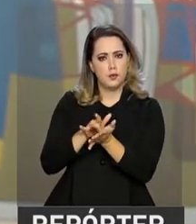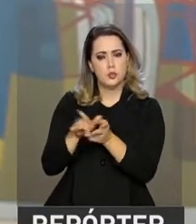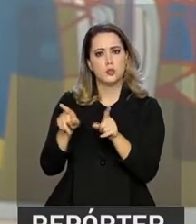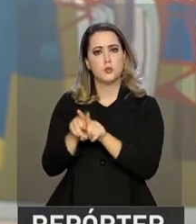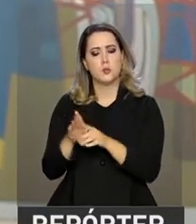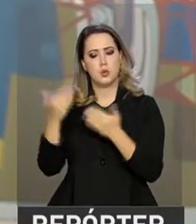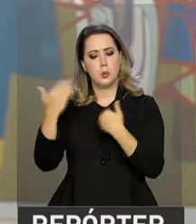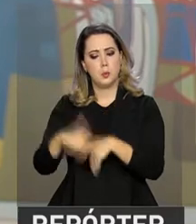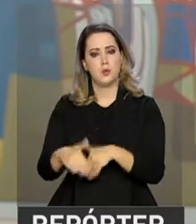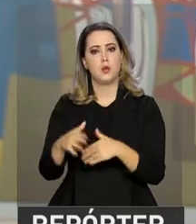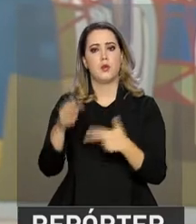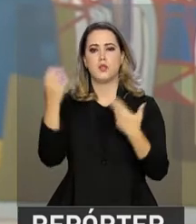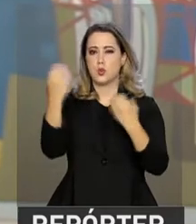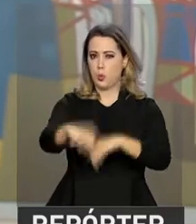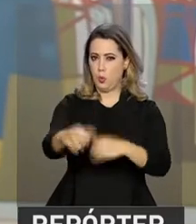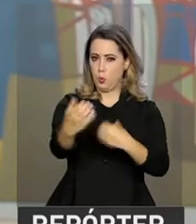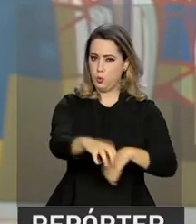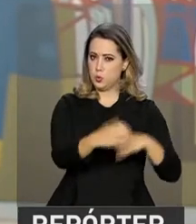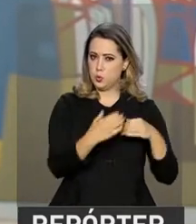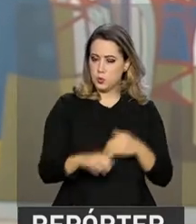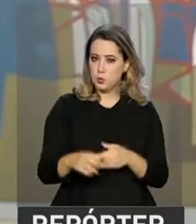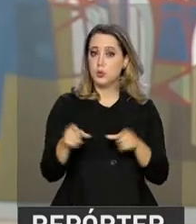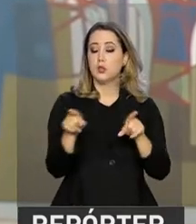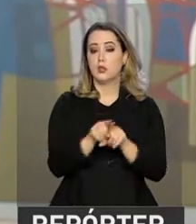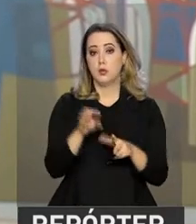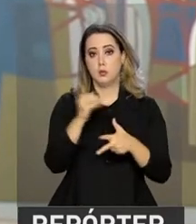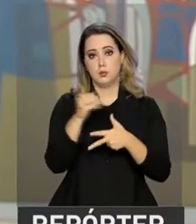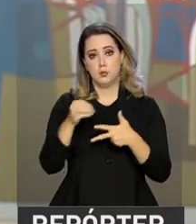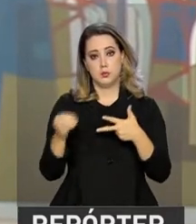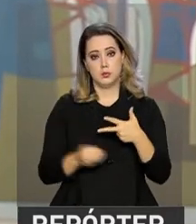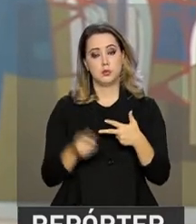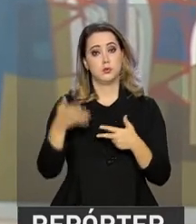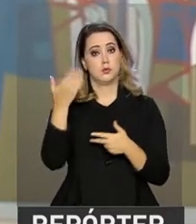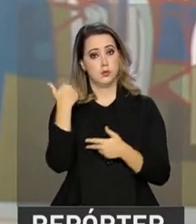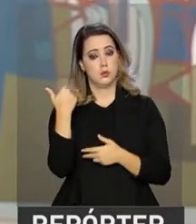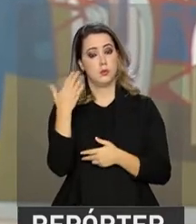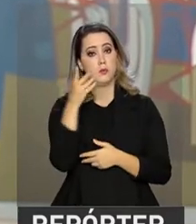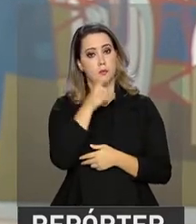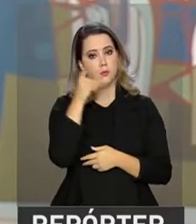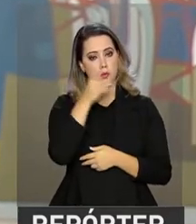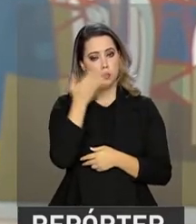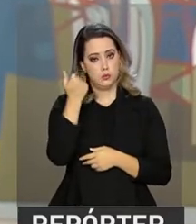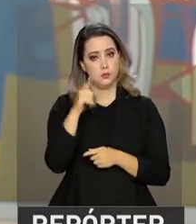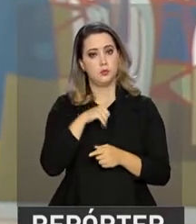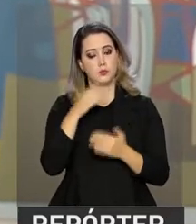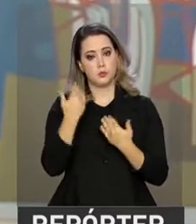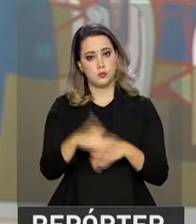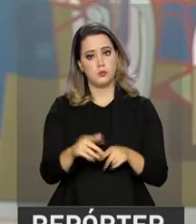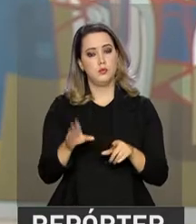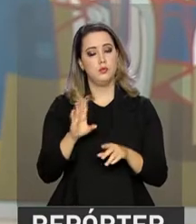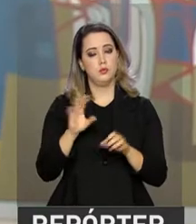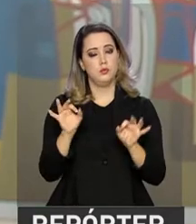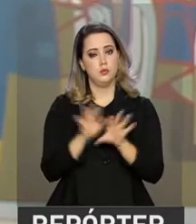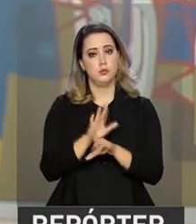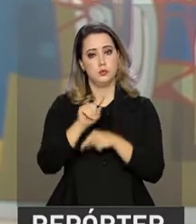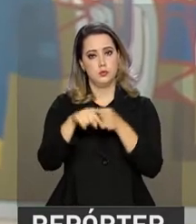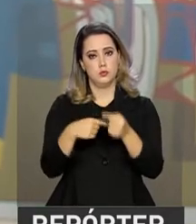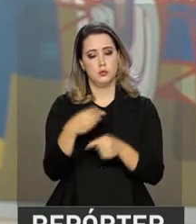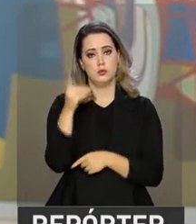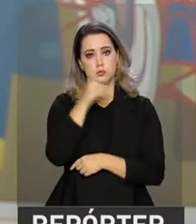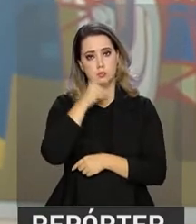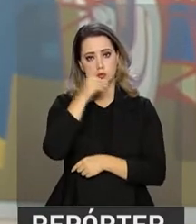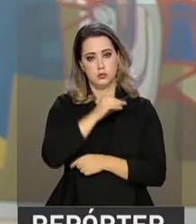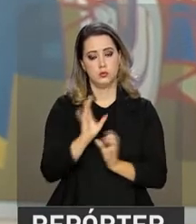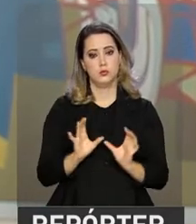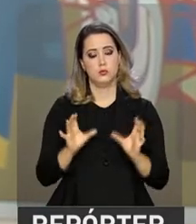públicos e no enem o exame nacional do ensino médio que teve a última prova no último domingo e se encerra no próximo domingo a